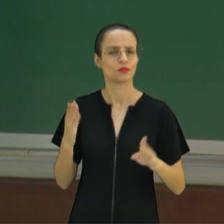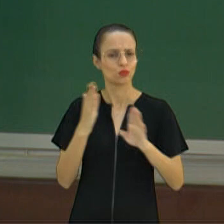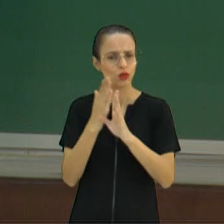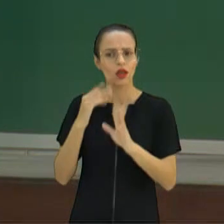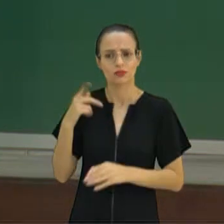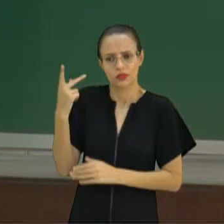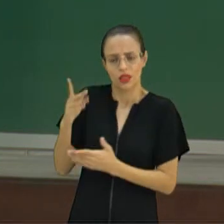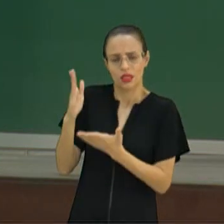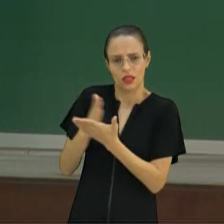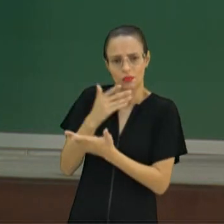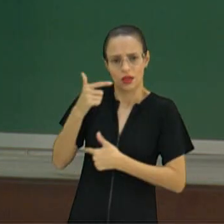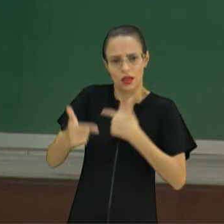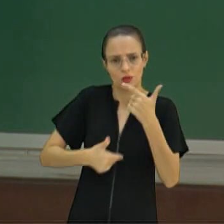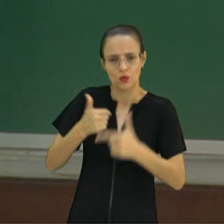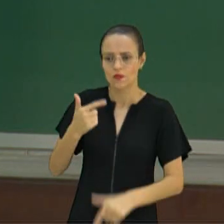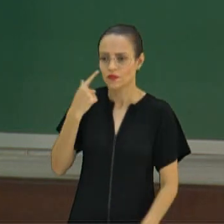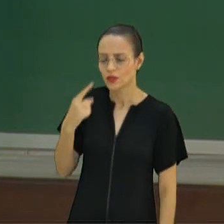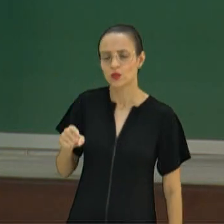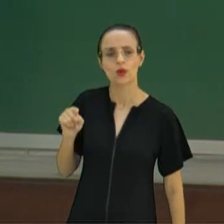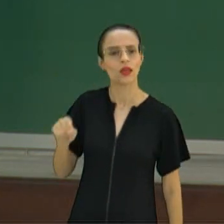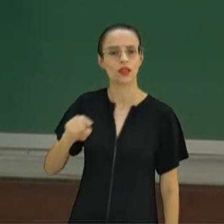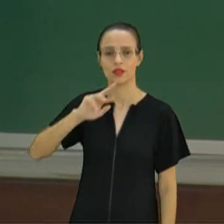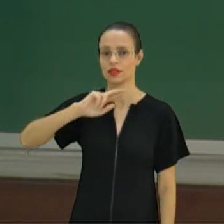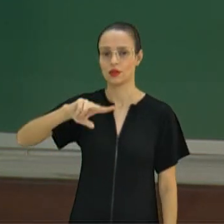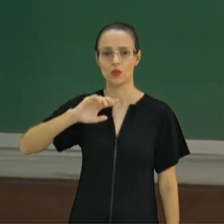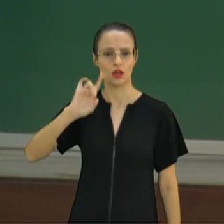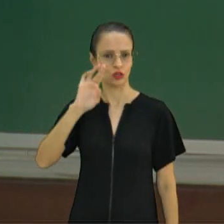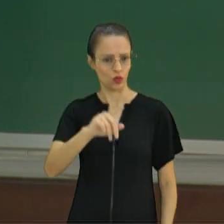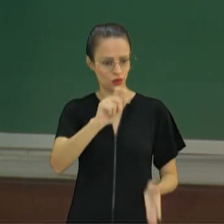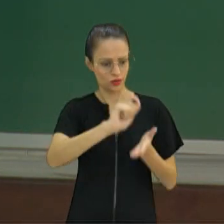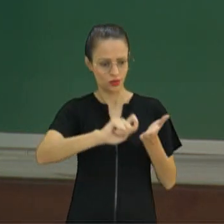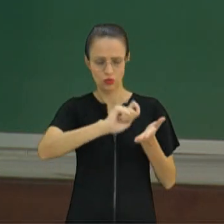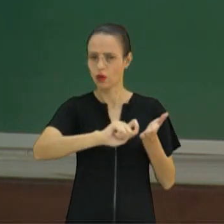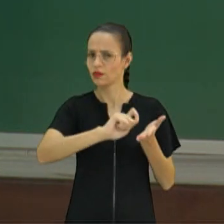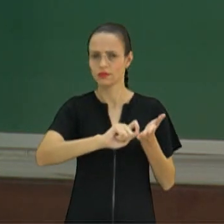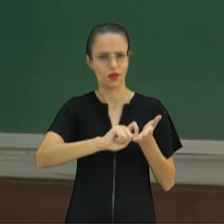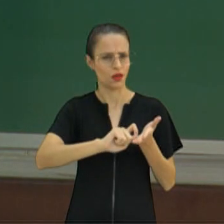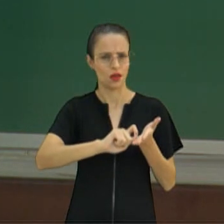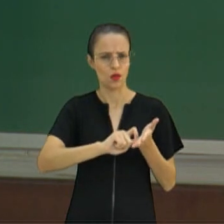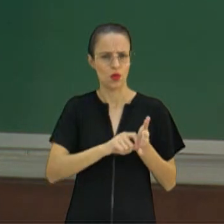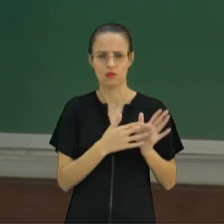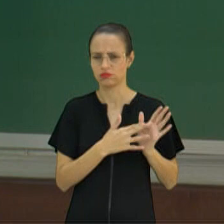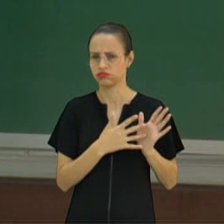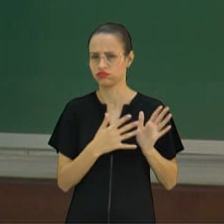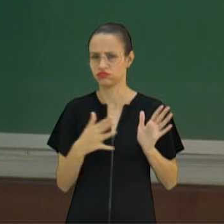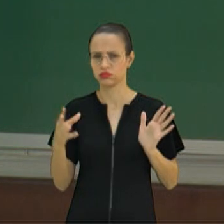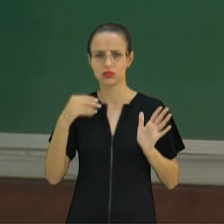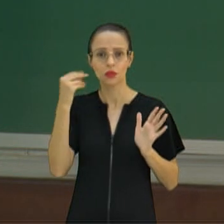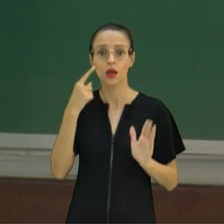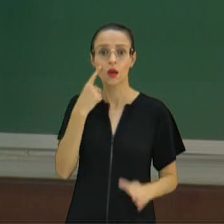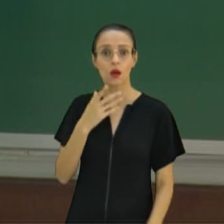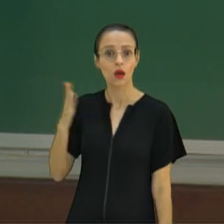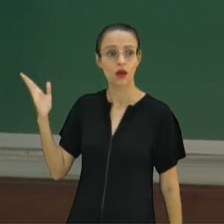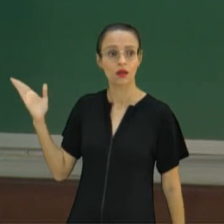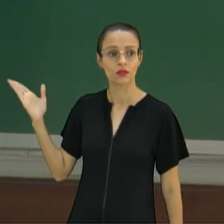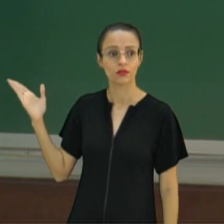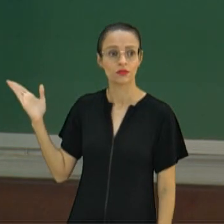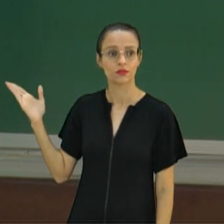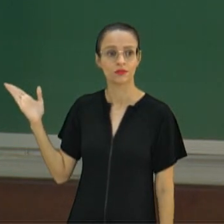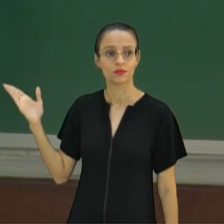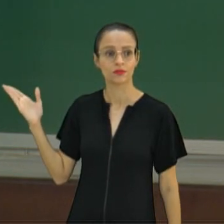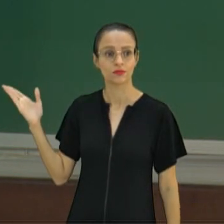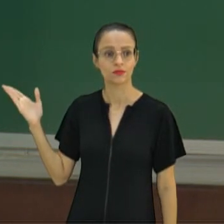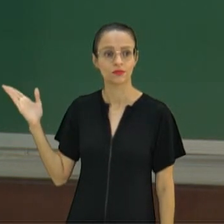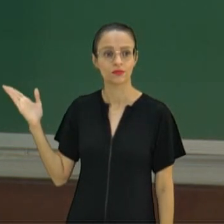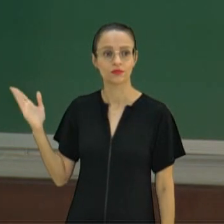sua obra. Nós vimos ali que ele não é apenas escritor, ele tem uma bagagem extensa, podemos até retornar e ver